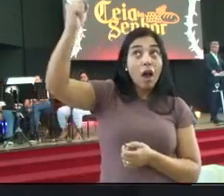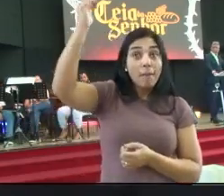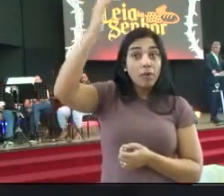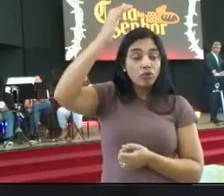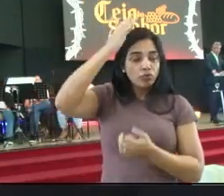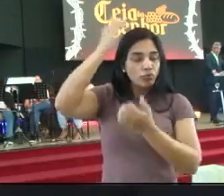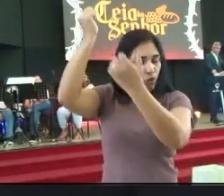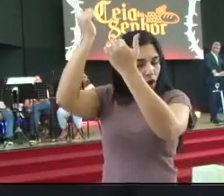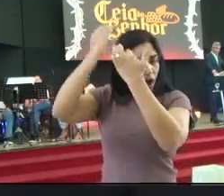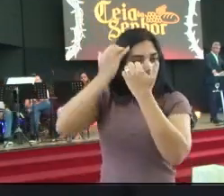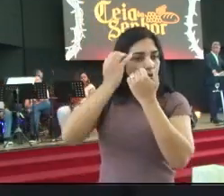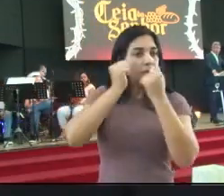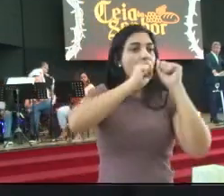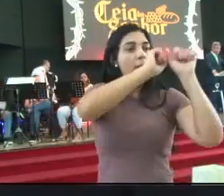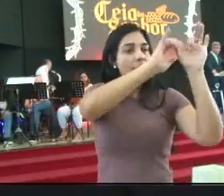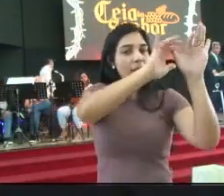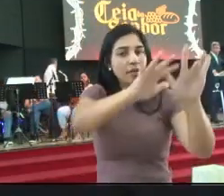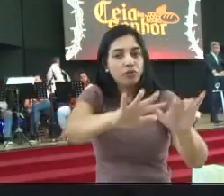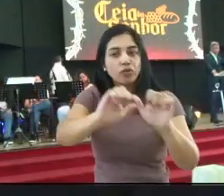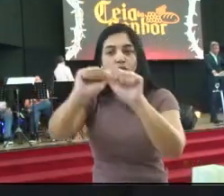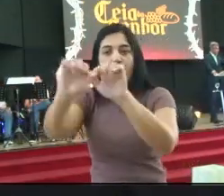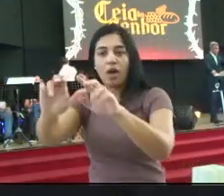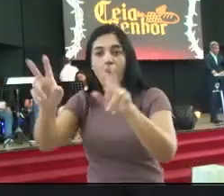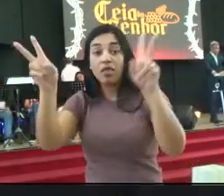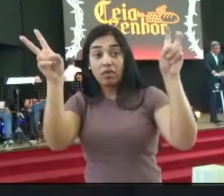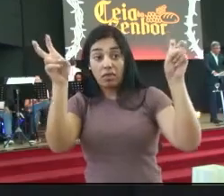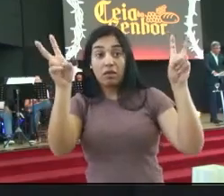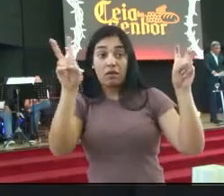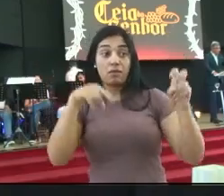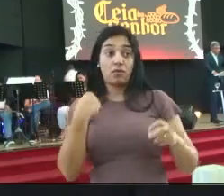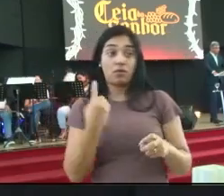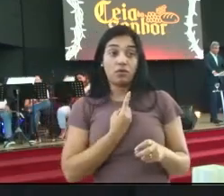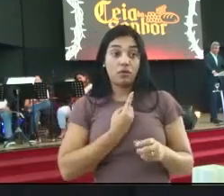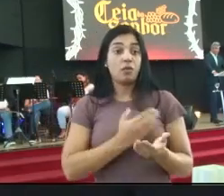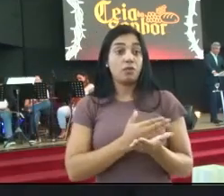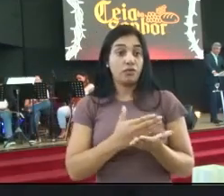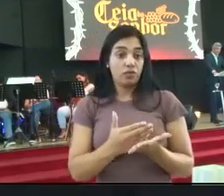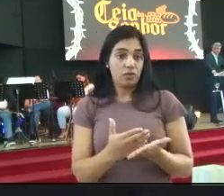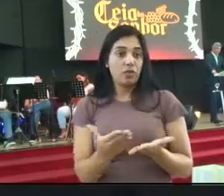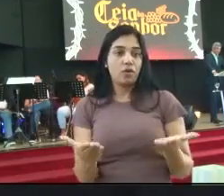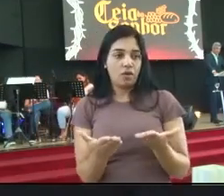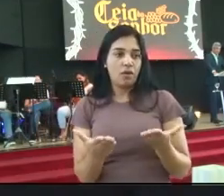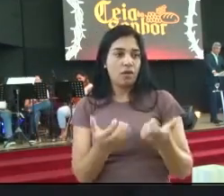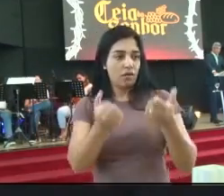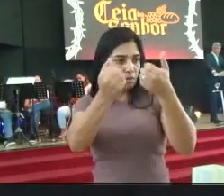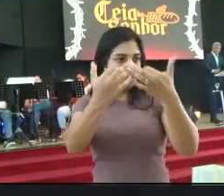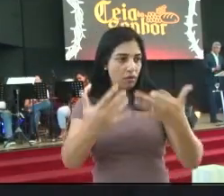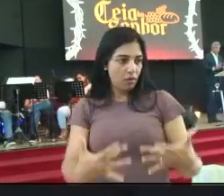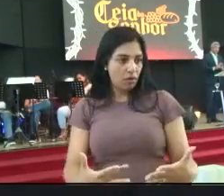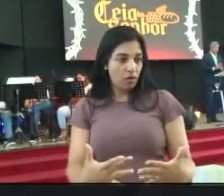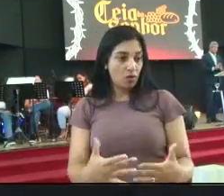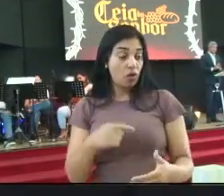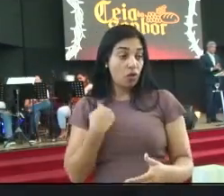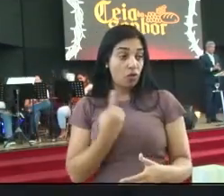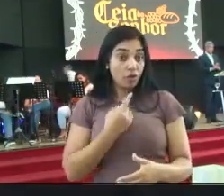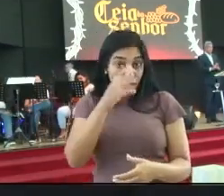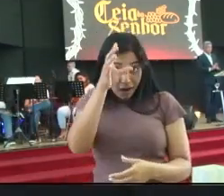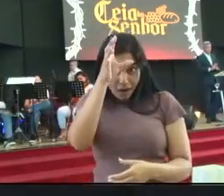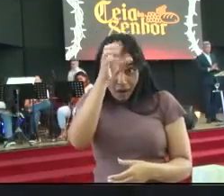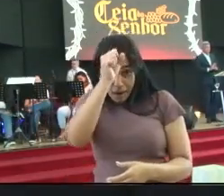Abençoados para abençoar, nesta série que estamos começando hoje pela manhã, nós